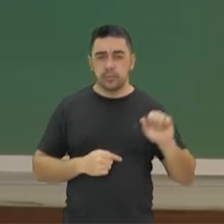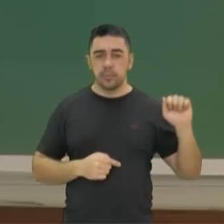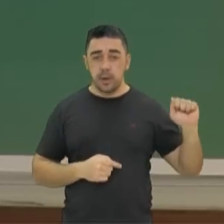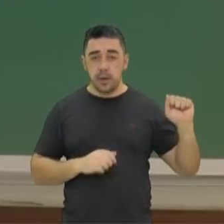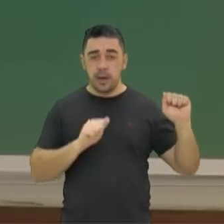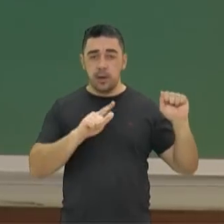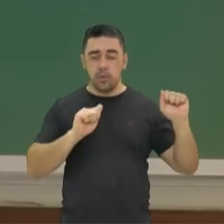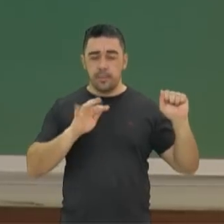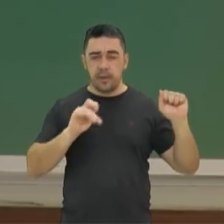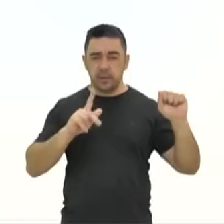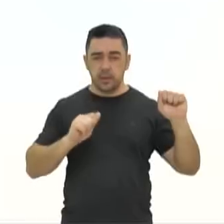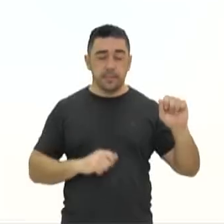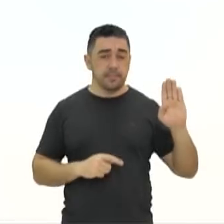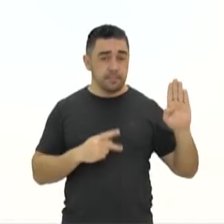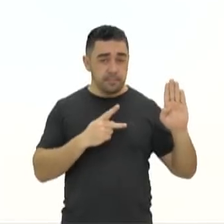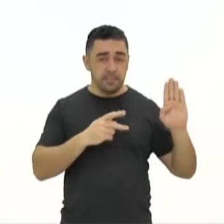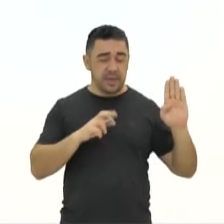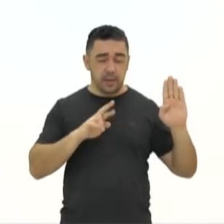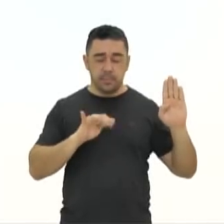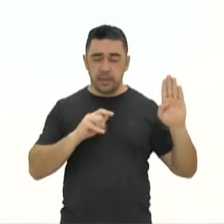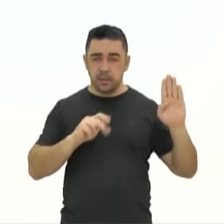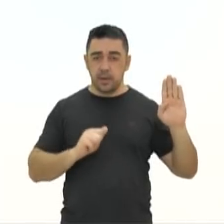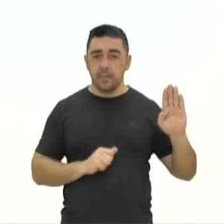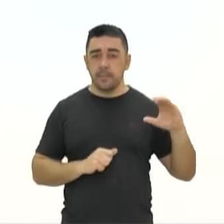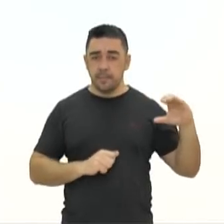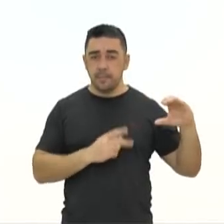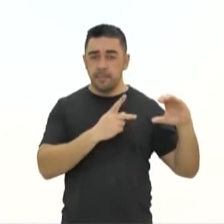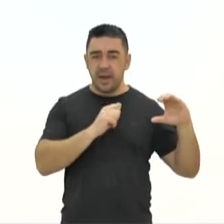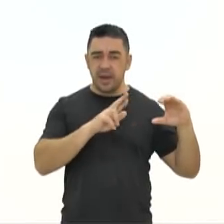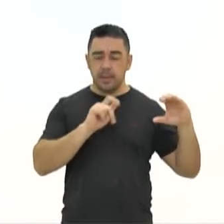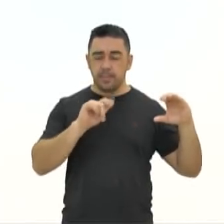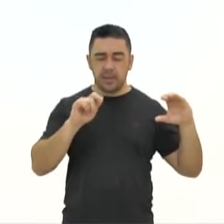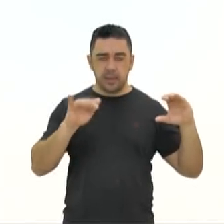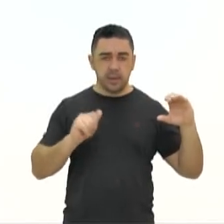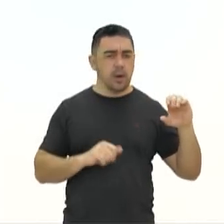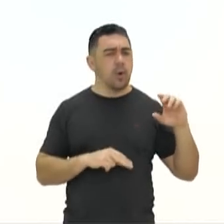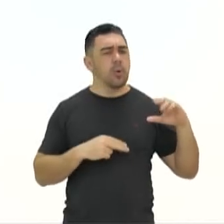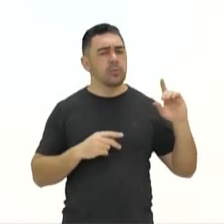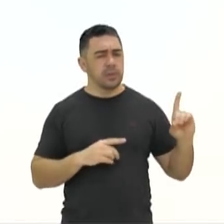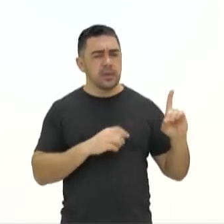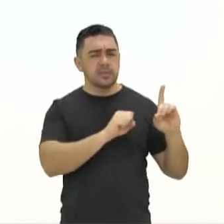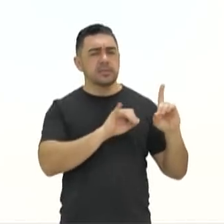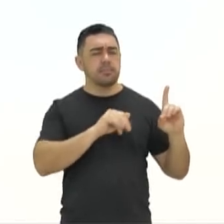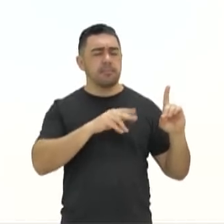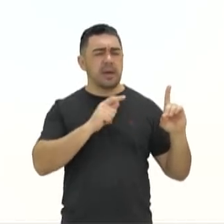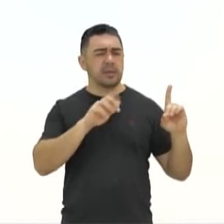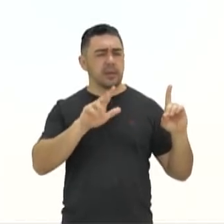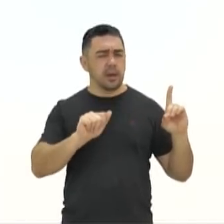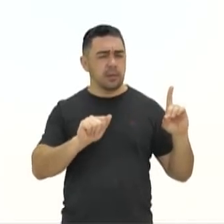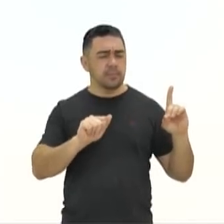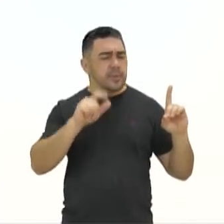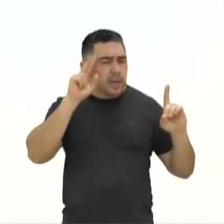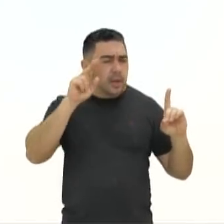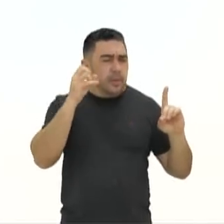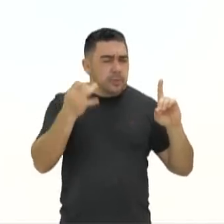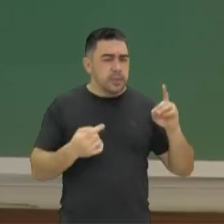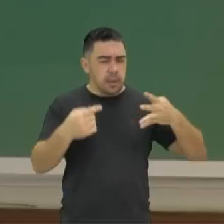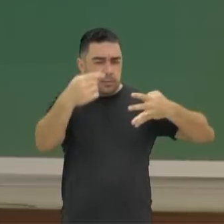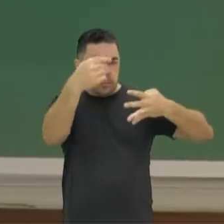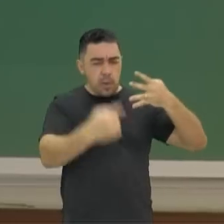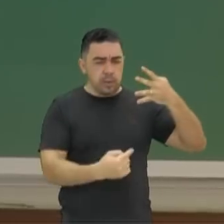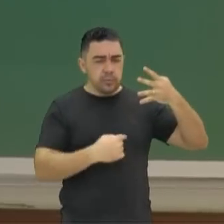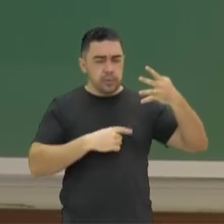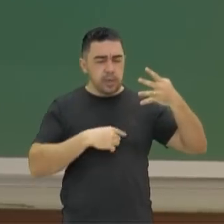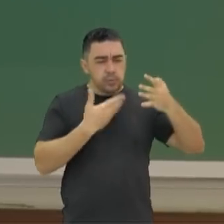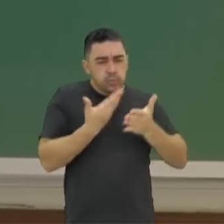Alopátrica, peripátrica, parapátrica ou simpátrica? Lembra que eu comentei com vocês na aula de especiação que apesar da